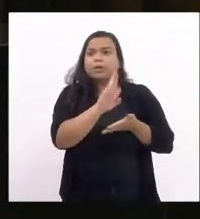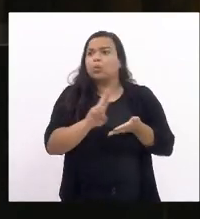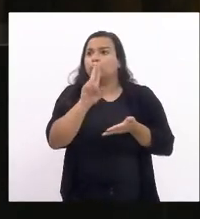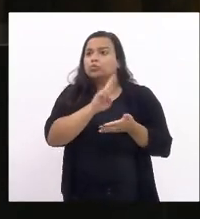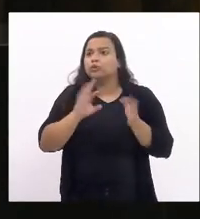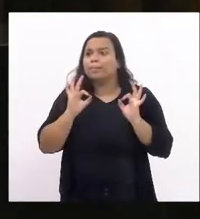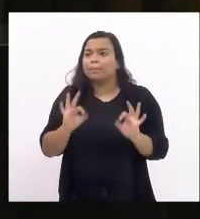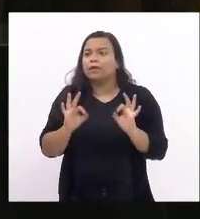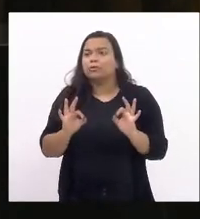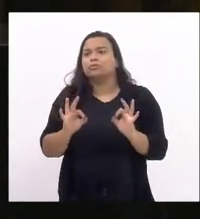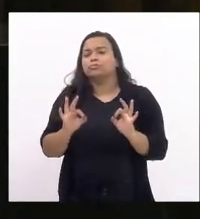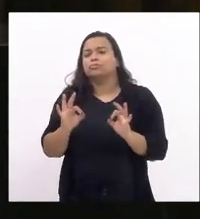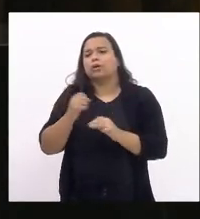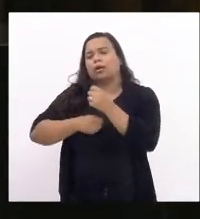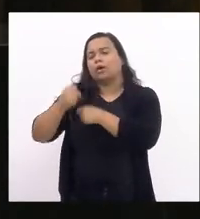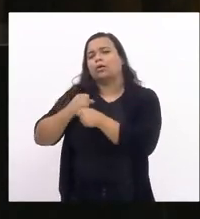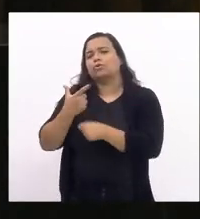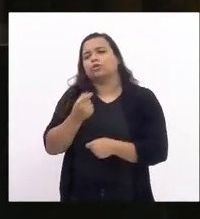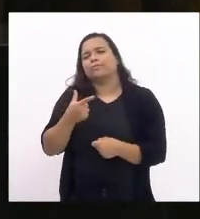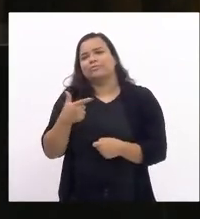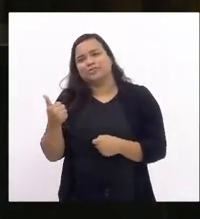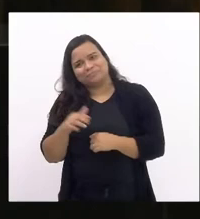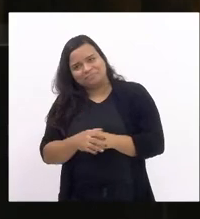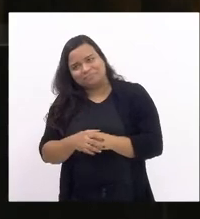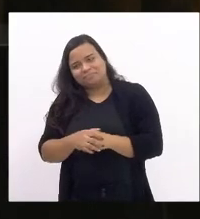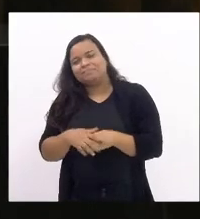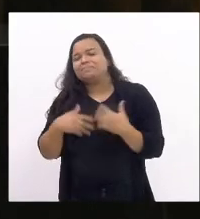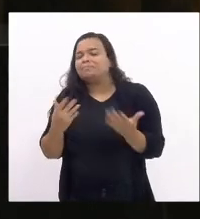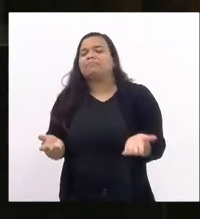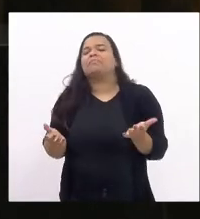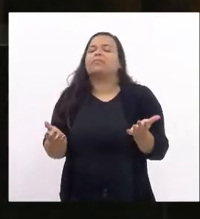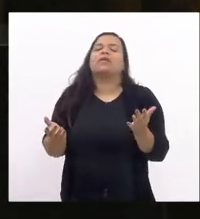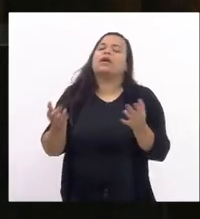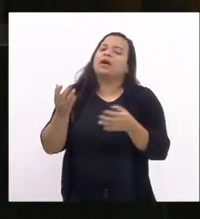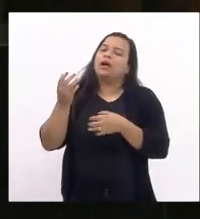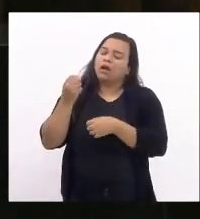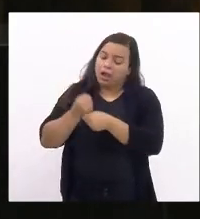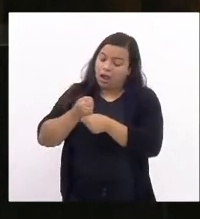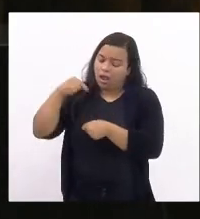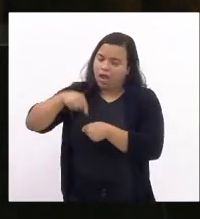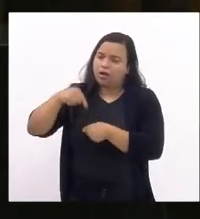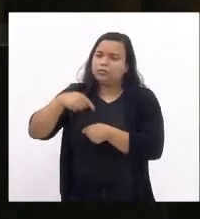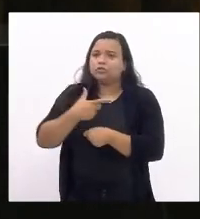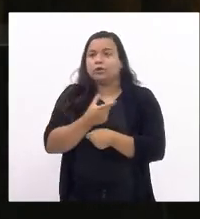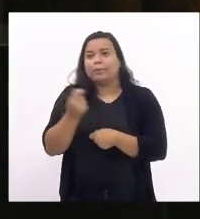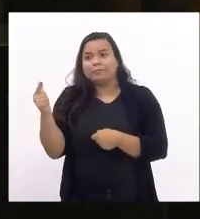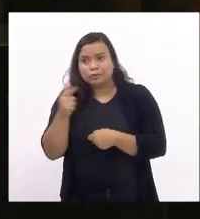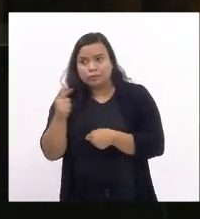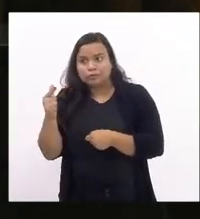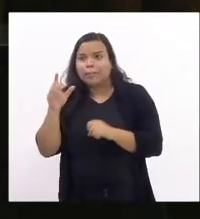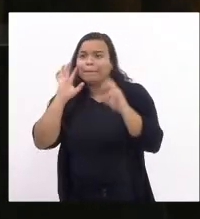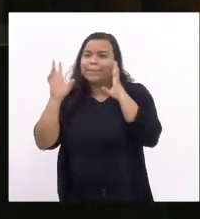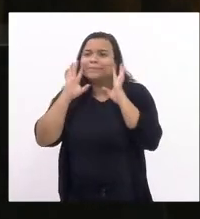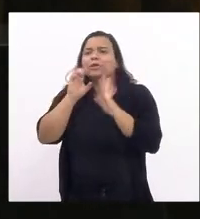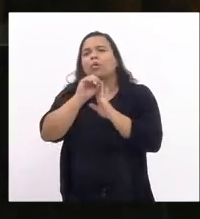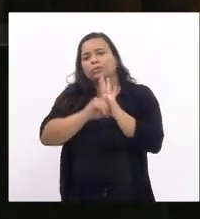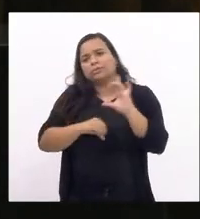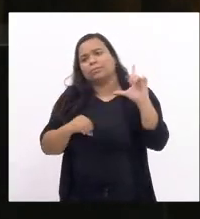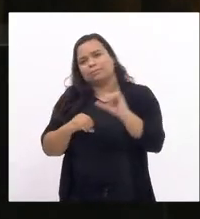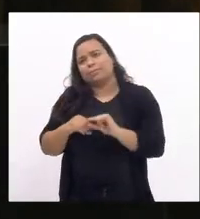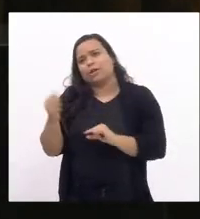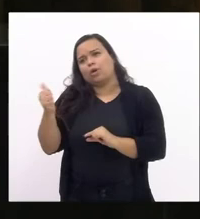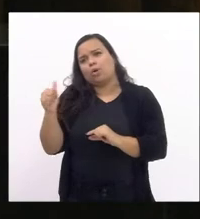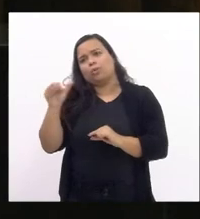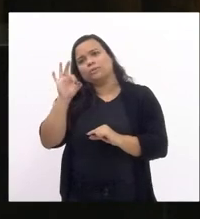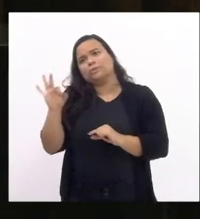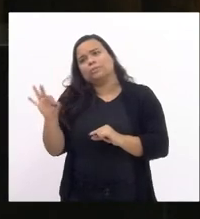em 2021. Para 2022, a previsão é que o orçamento seja menor ainda em cerca de